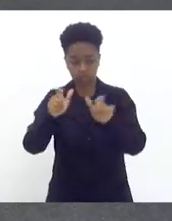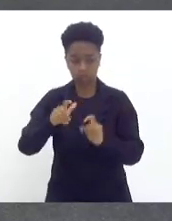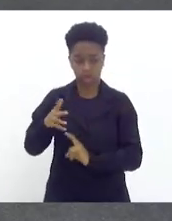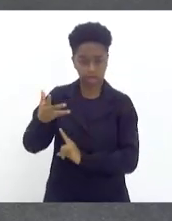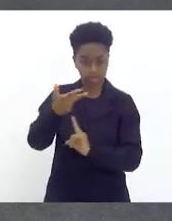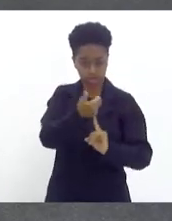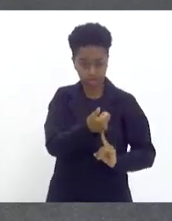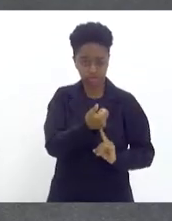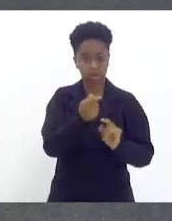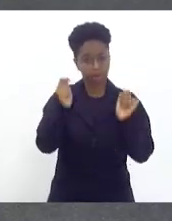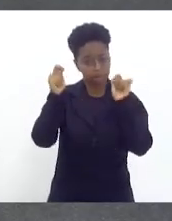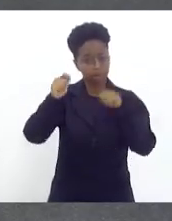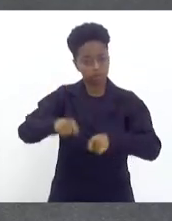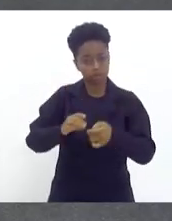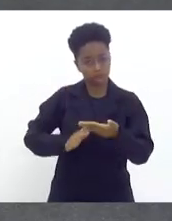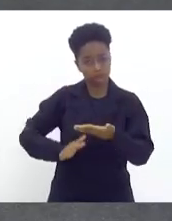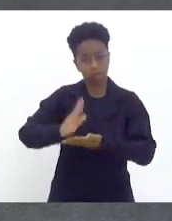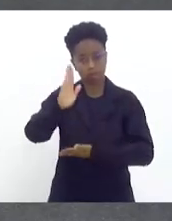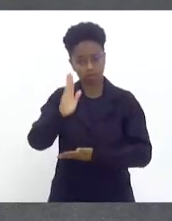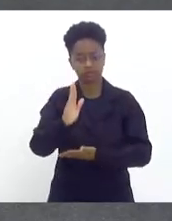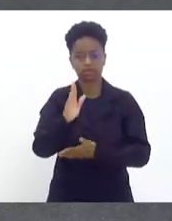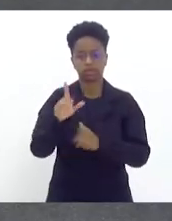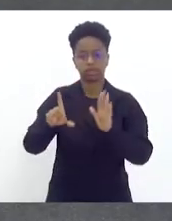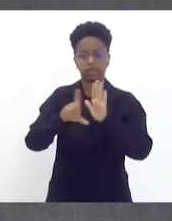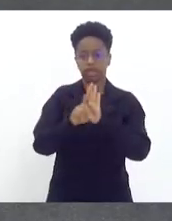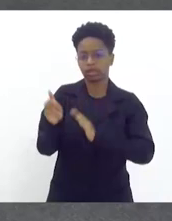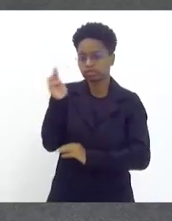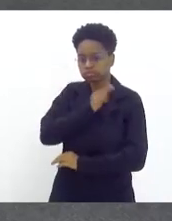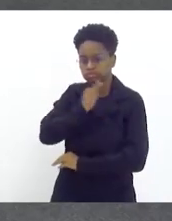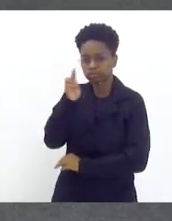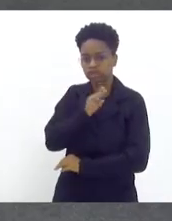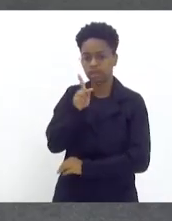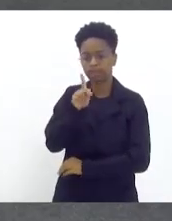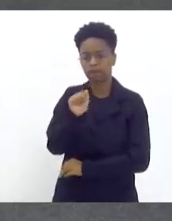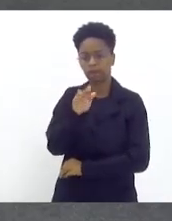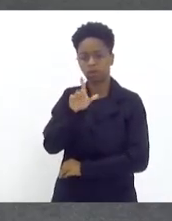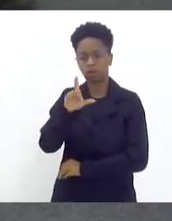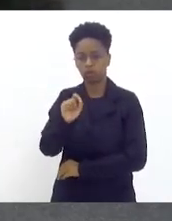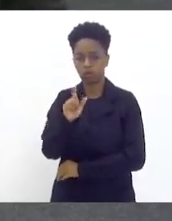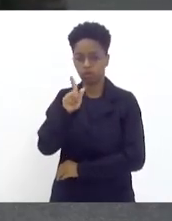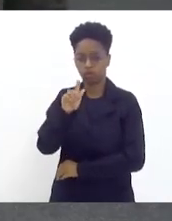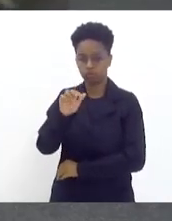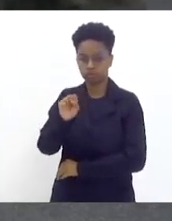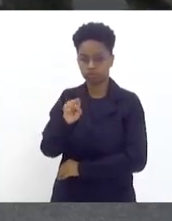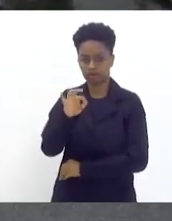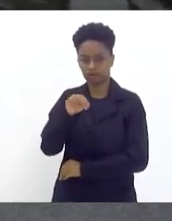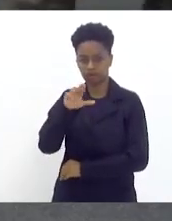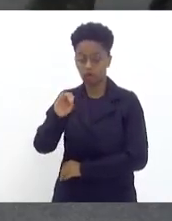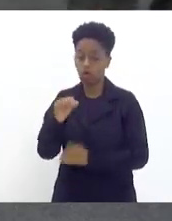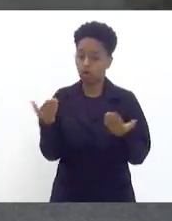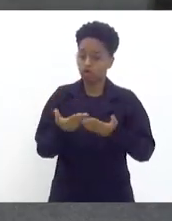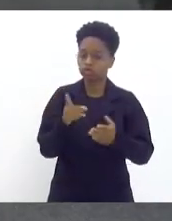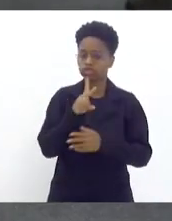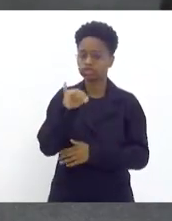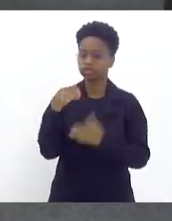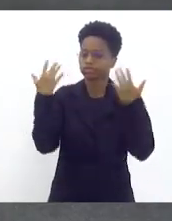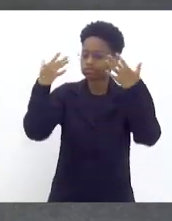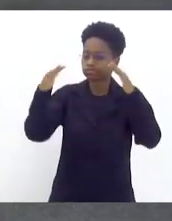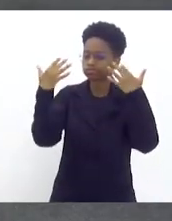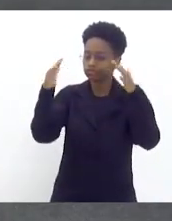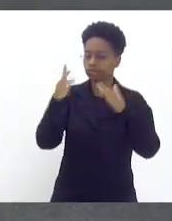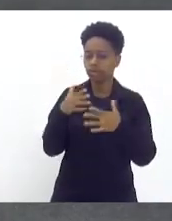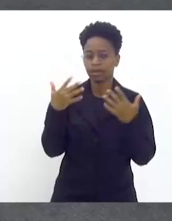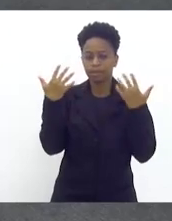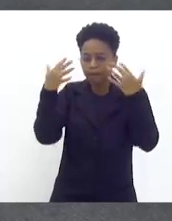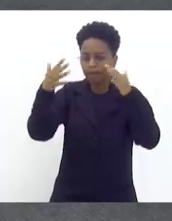a possibilidade da aprovação da Lei emergencial Paulo Gustavo Então hoje é um dia de celebração viva